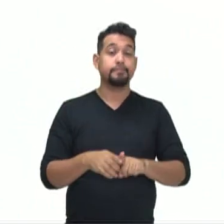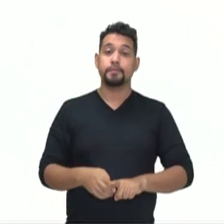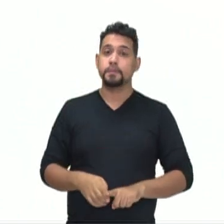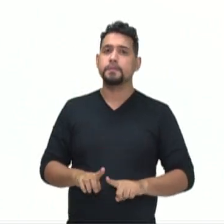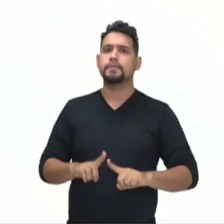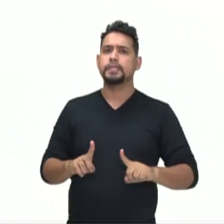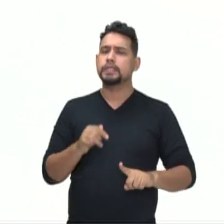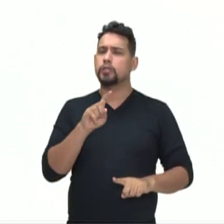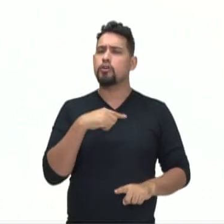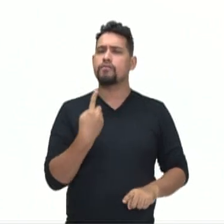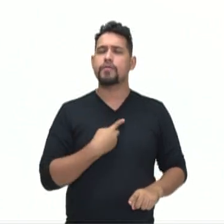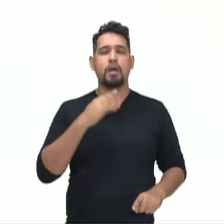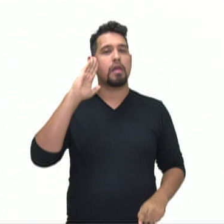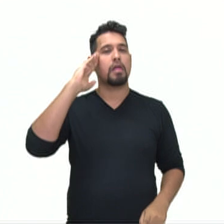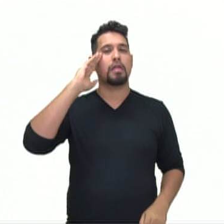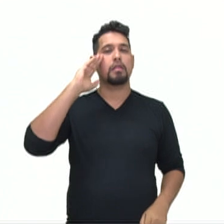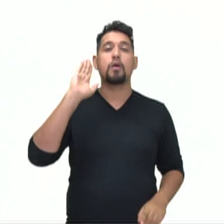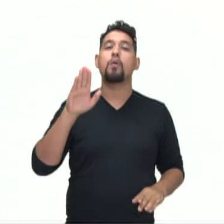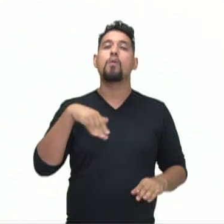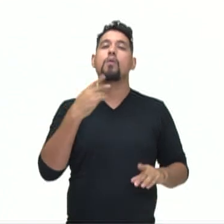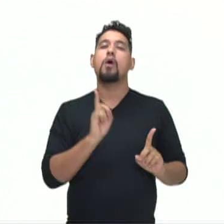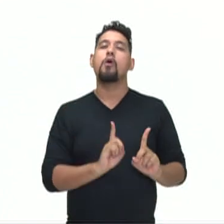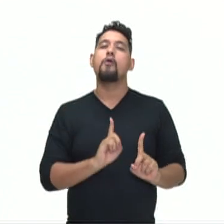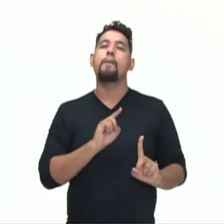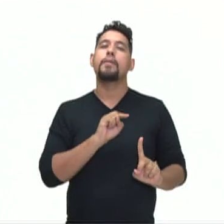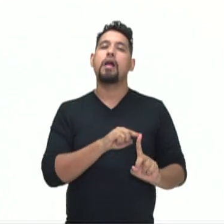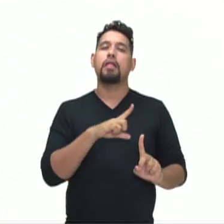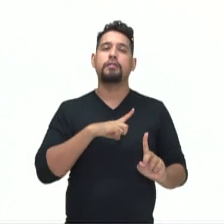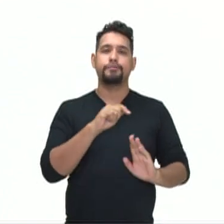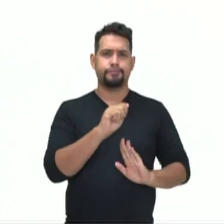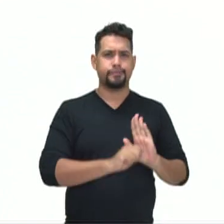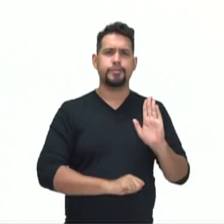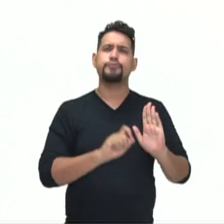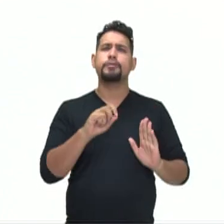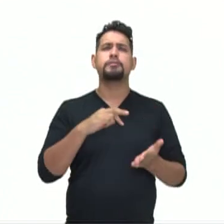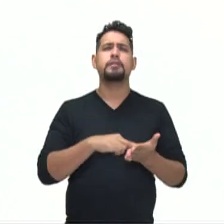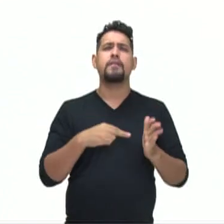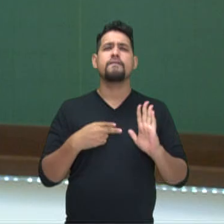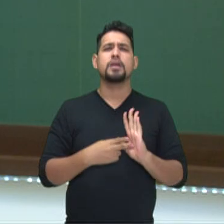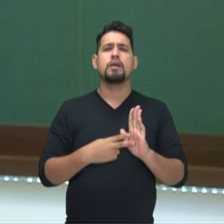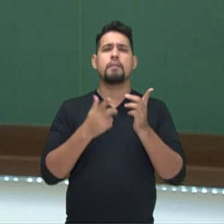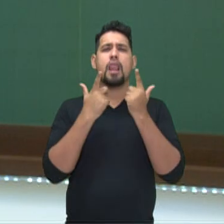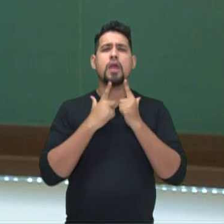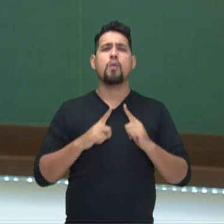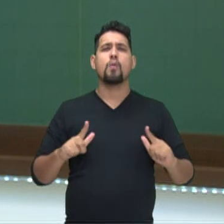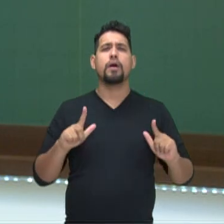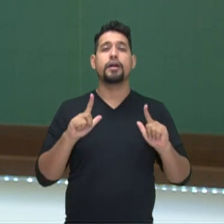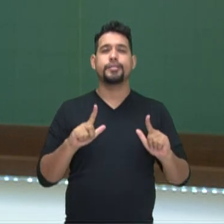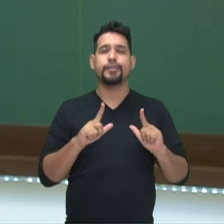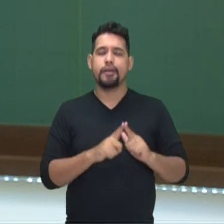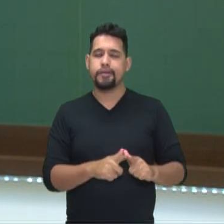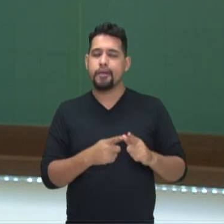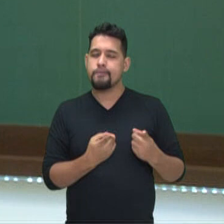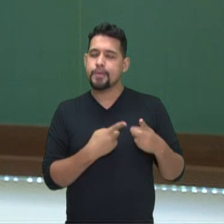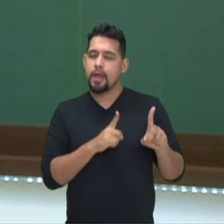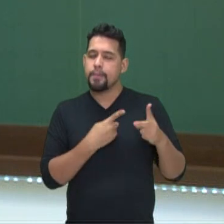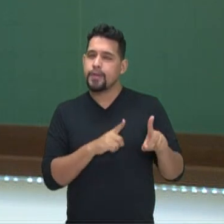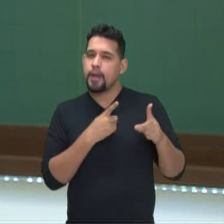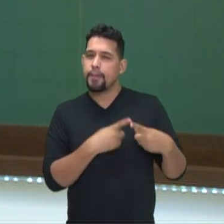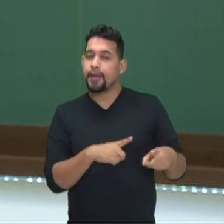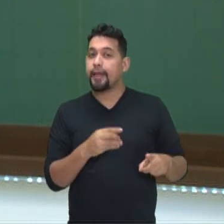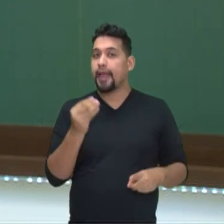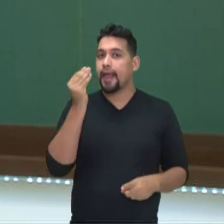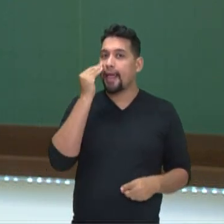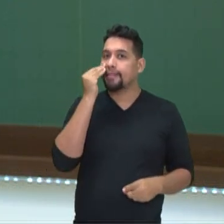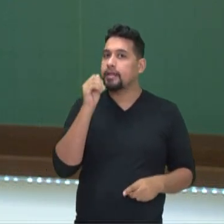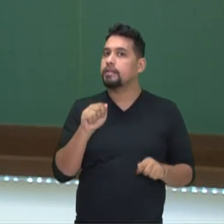e compreender a finalidade do texto. Então, o que é uma linguagem persuasiva? É aquela que busca